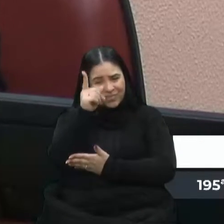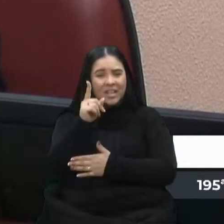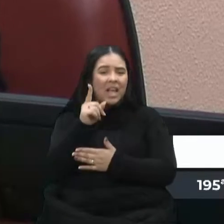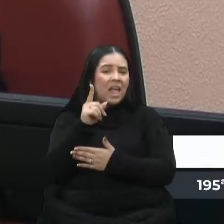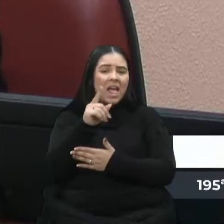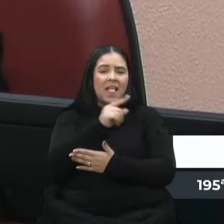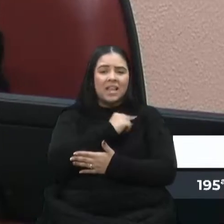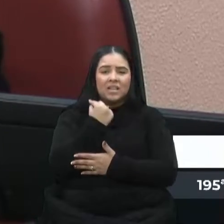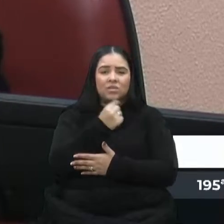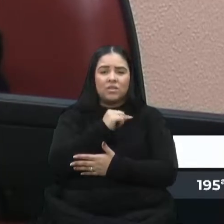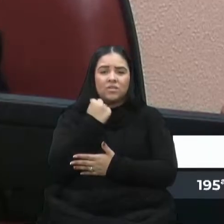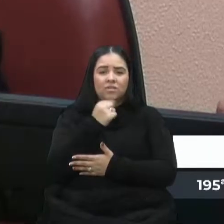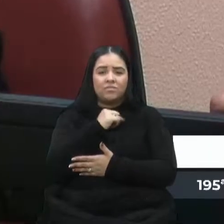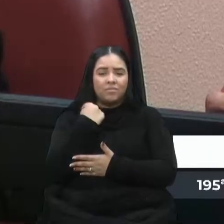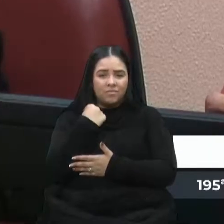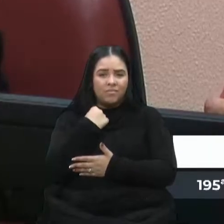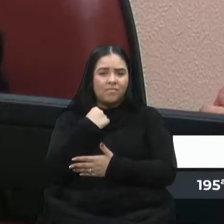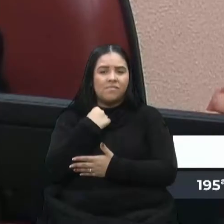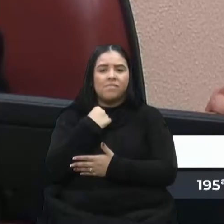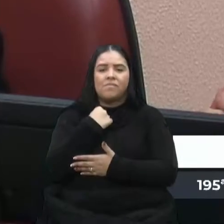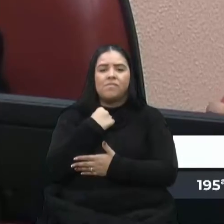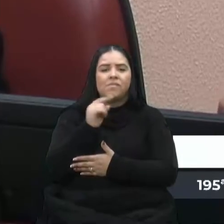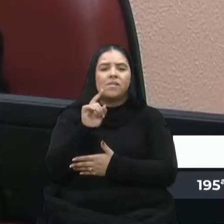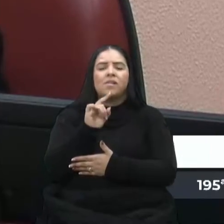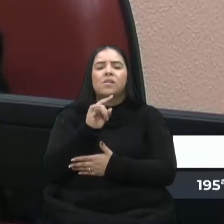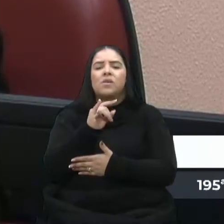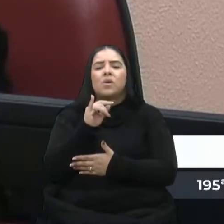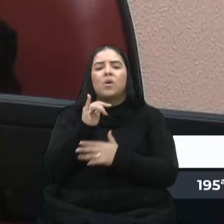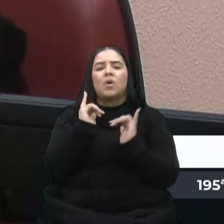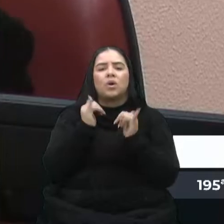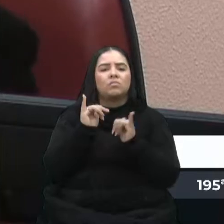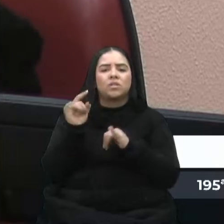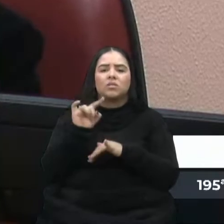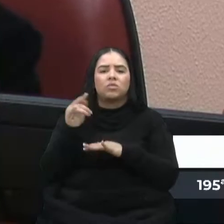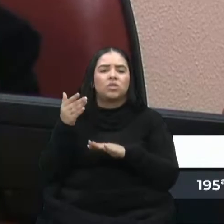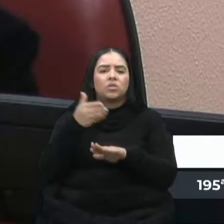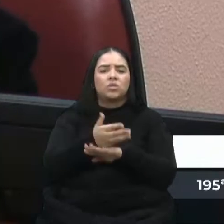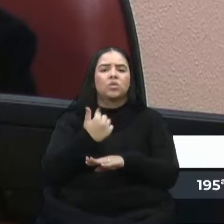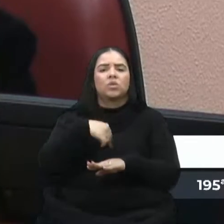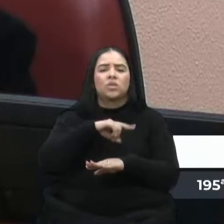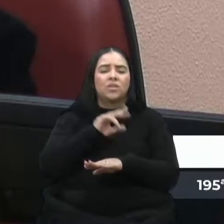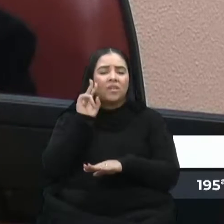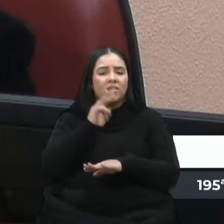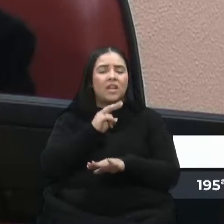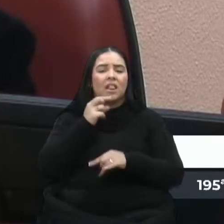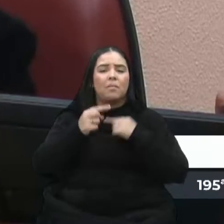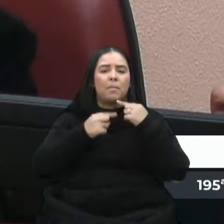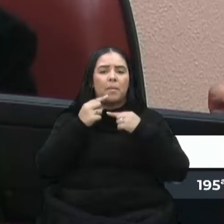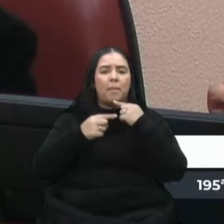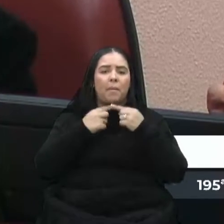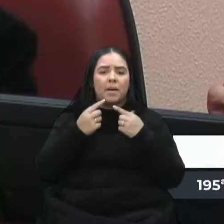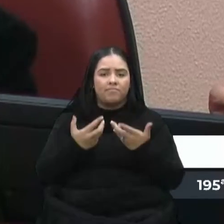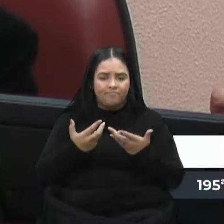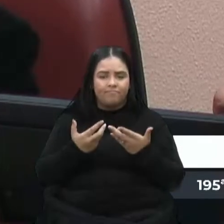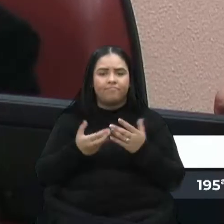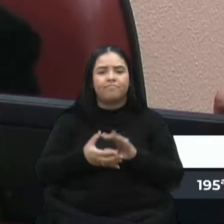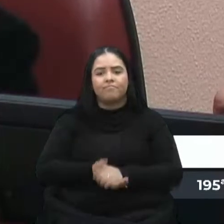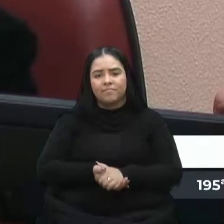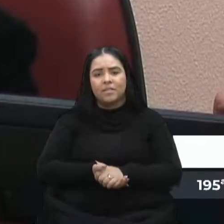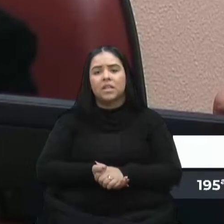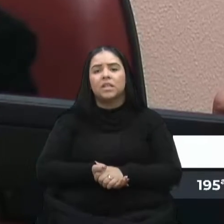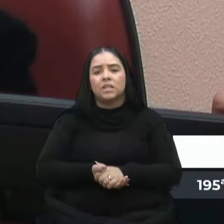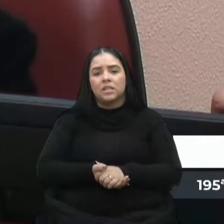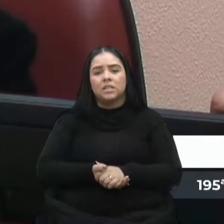do ônibus, que o ônibus não veio, e a gente começa a receber muita reclamação. E também, devido